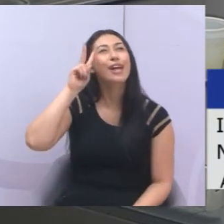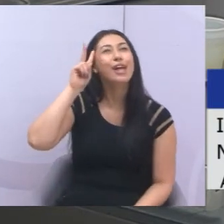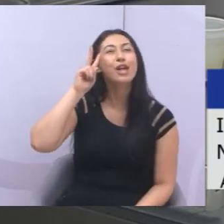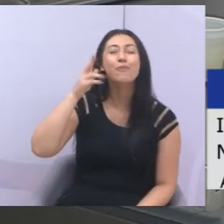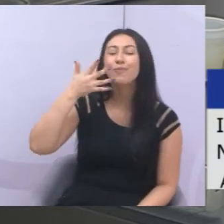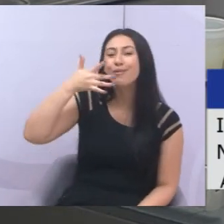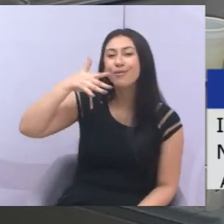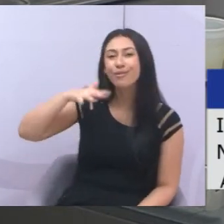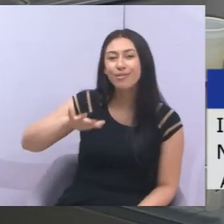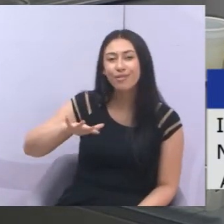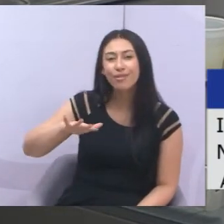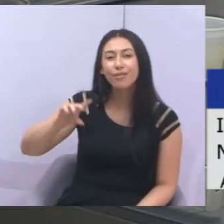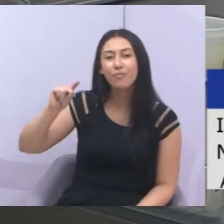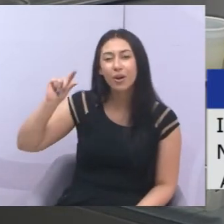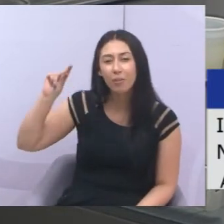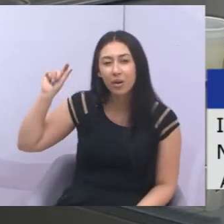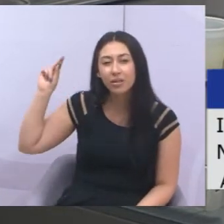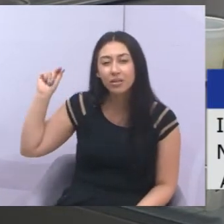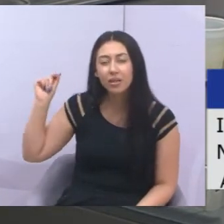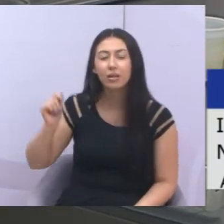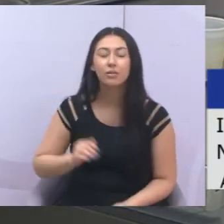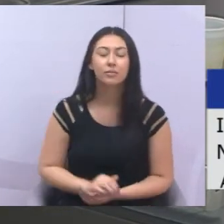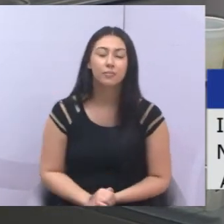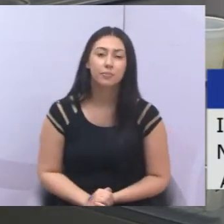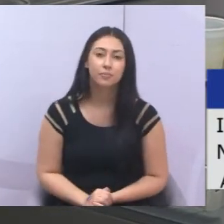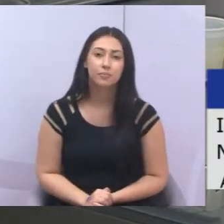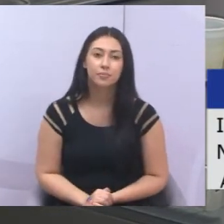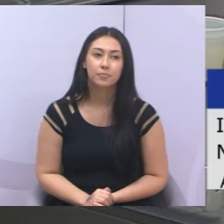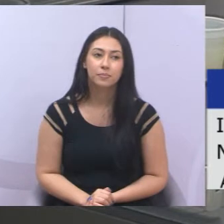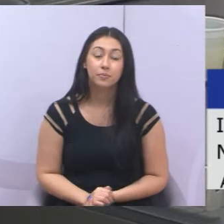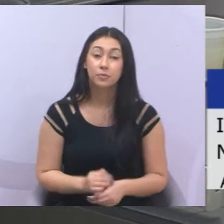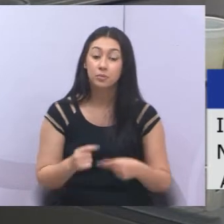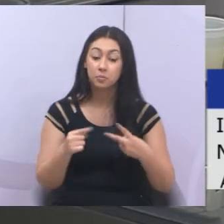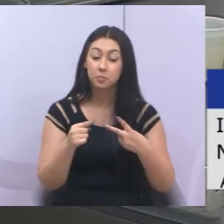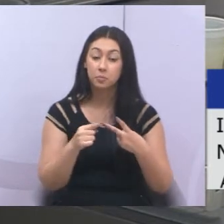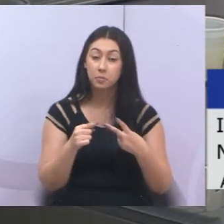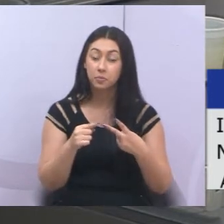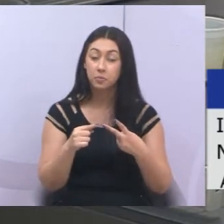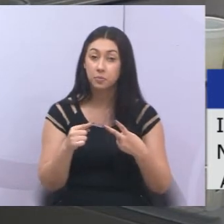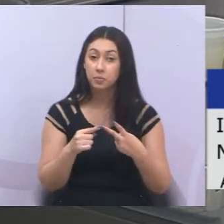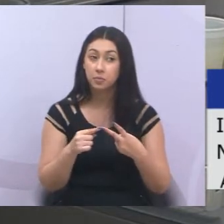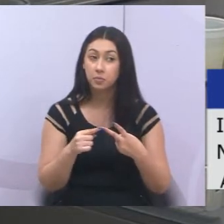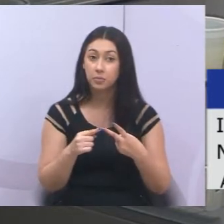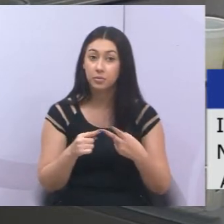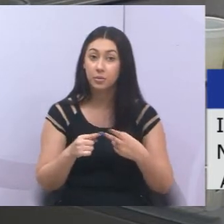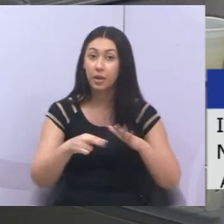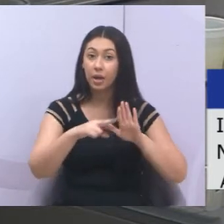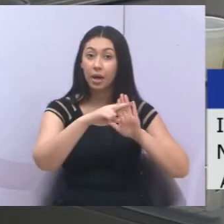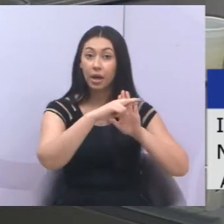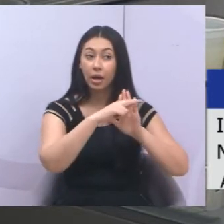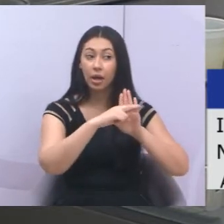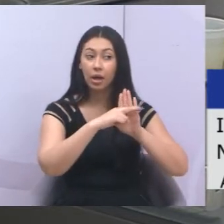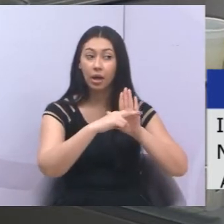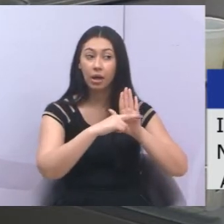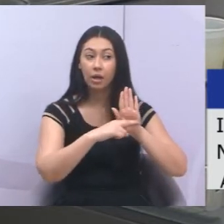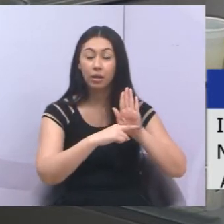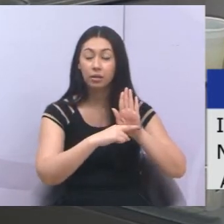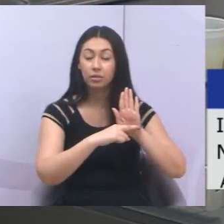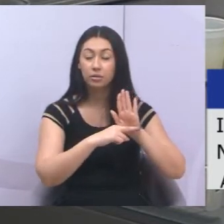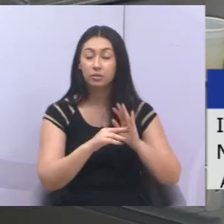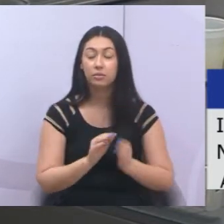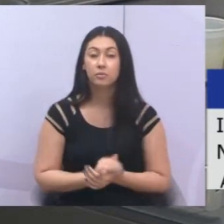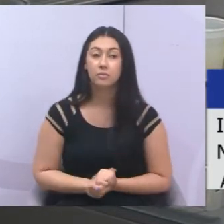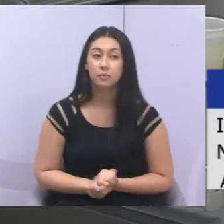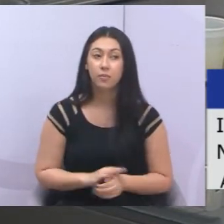época de infância? O segundo ponto é a questão das regras.